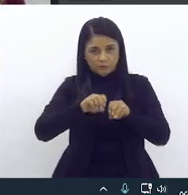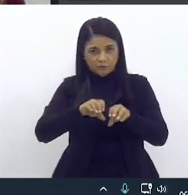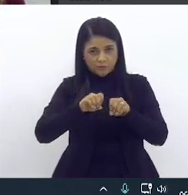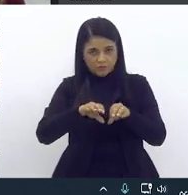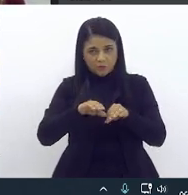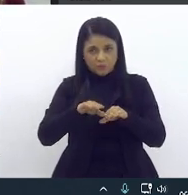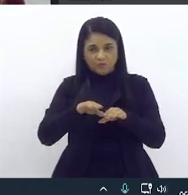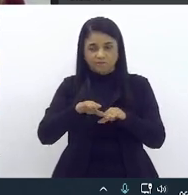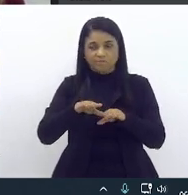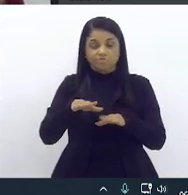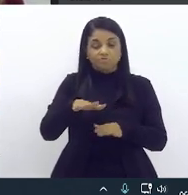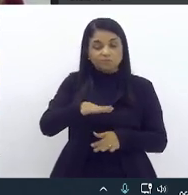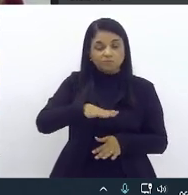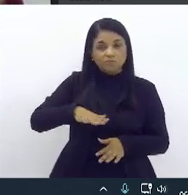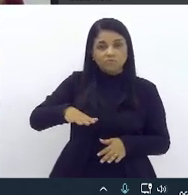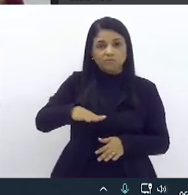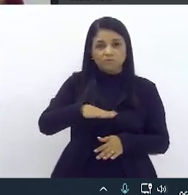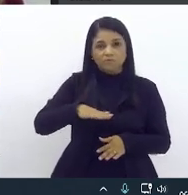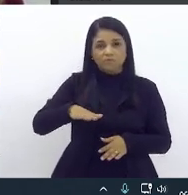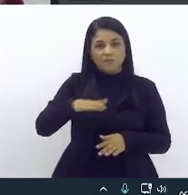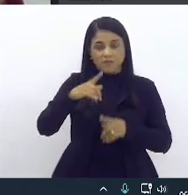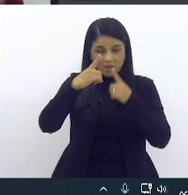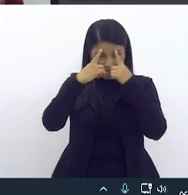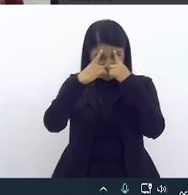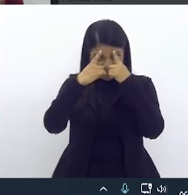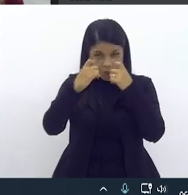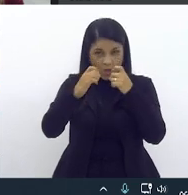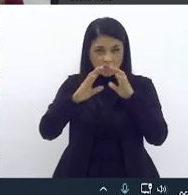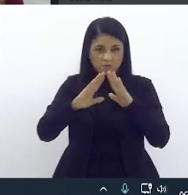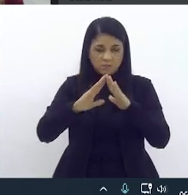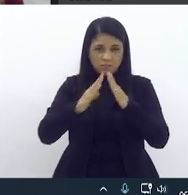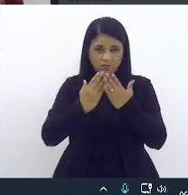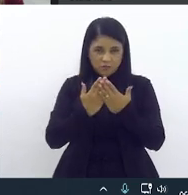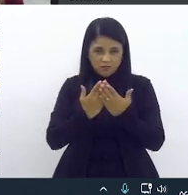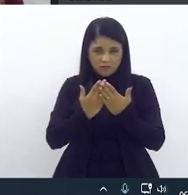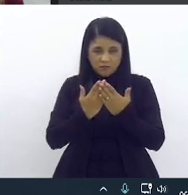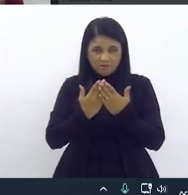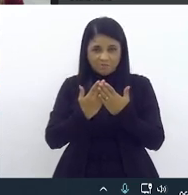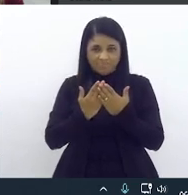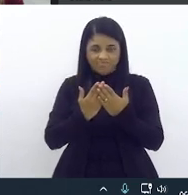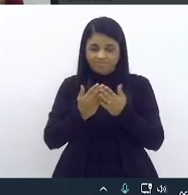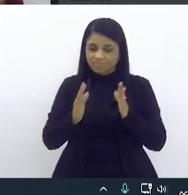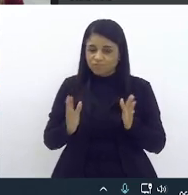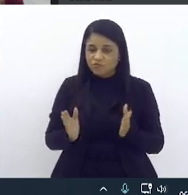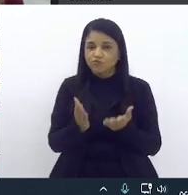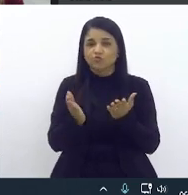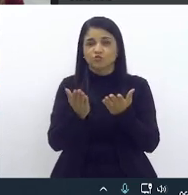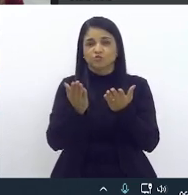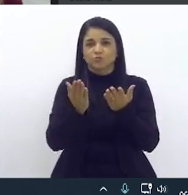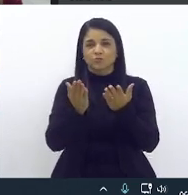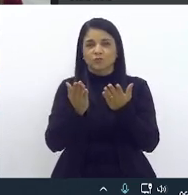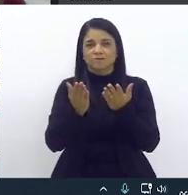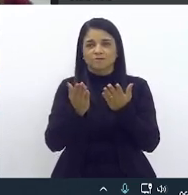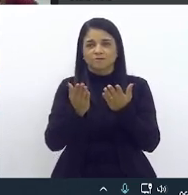ambiente em que a violência tem estimulado